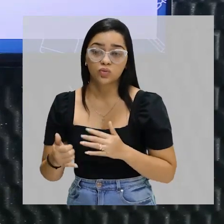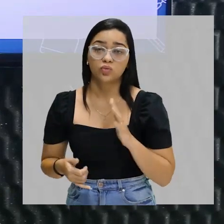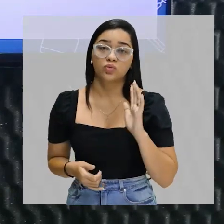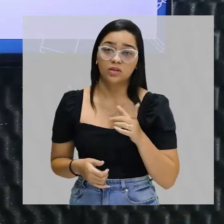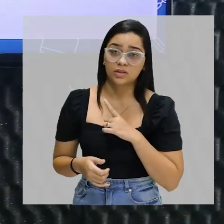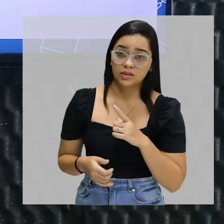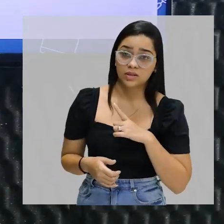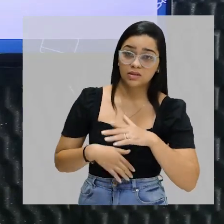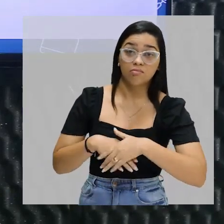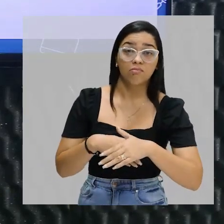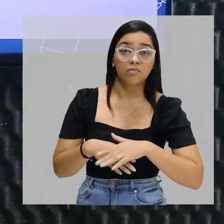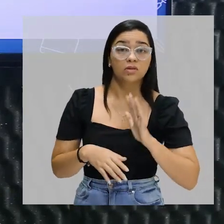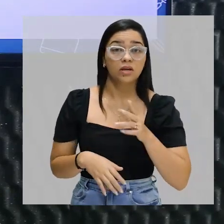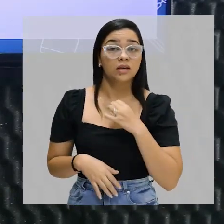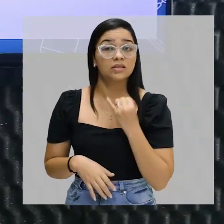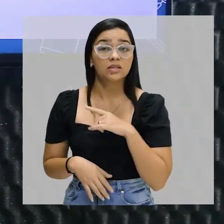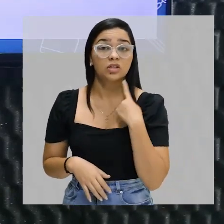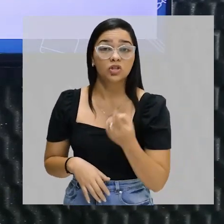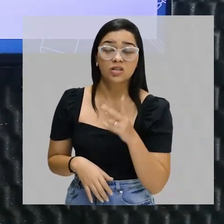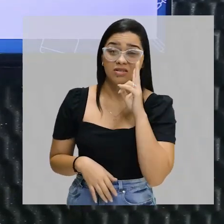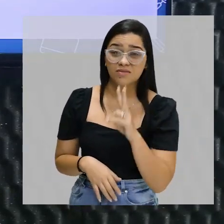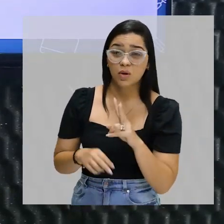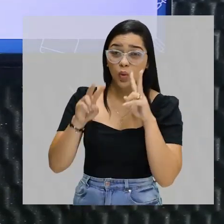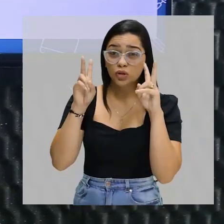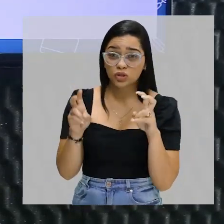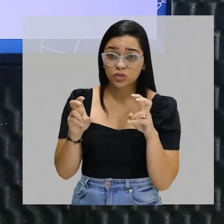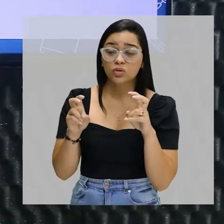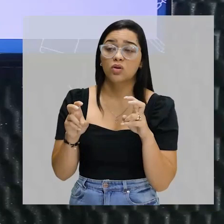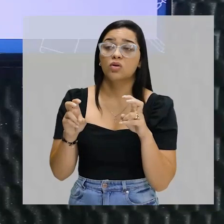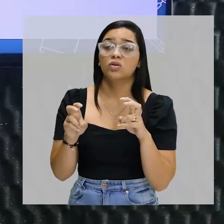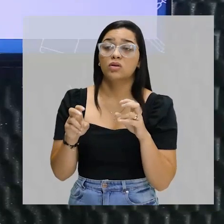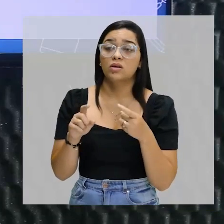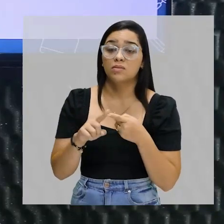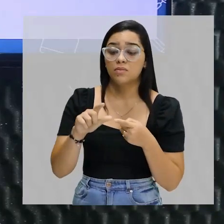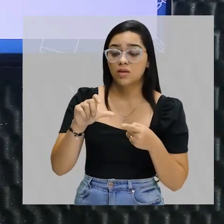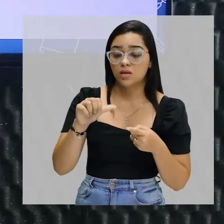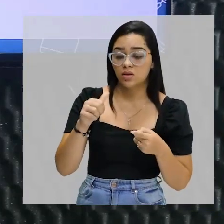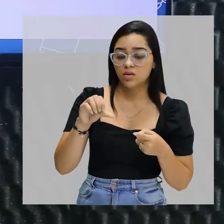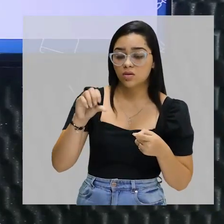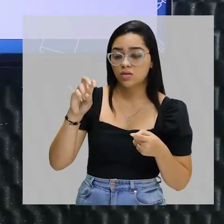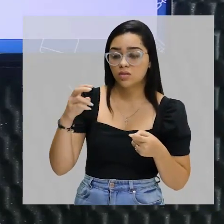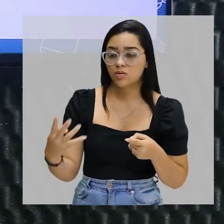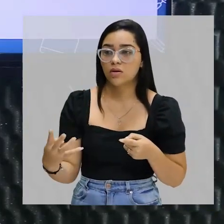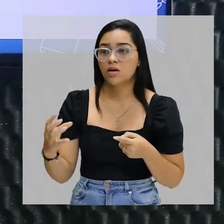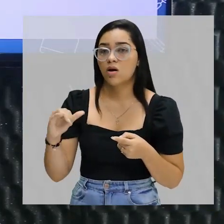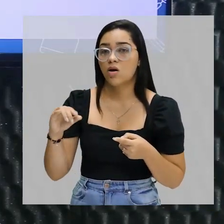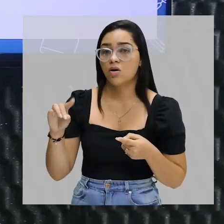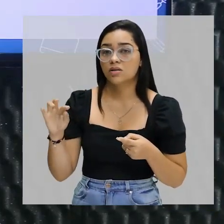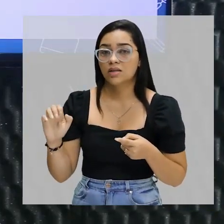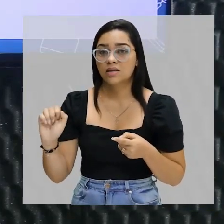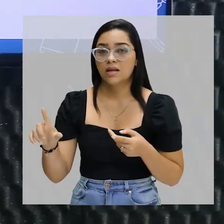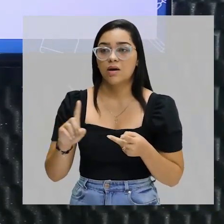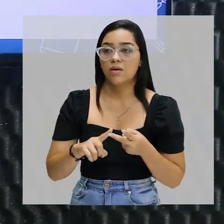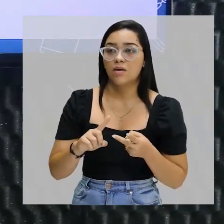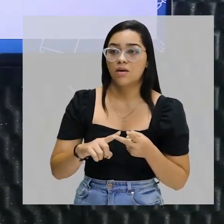contra a Alemanha oriental se a gente for olhar os títulos da Seleção alemã 1954 Alemanha ocidental